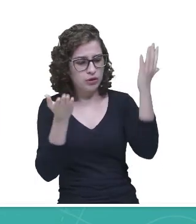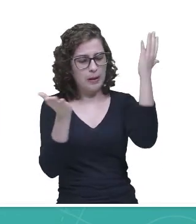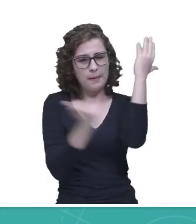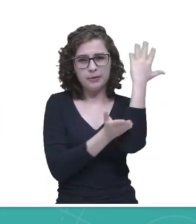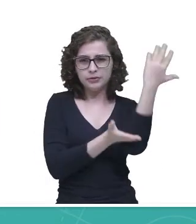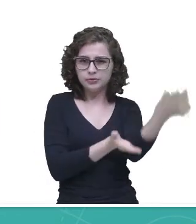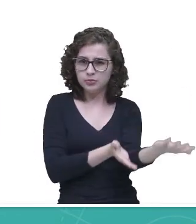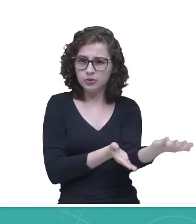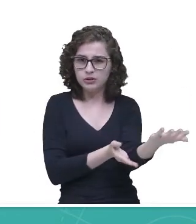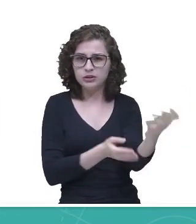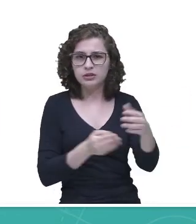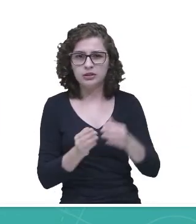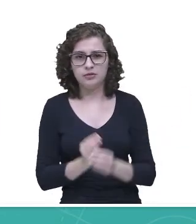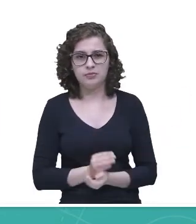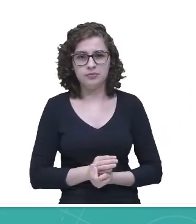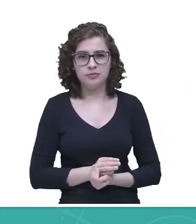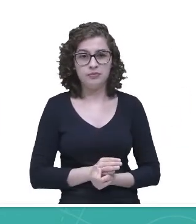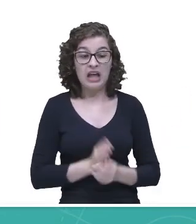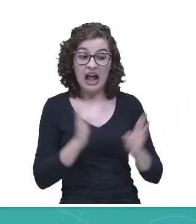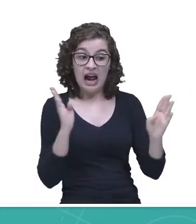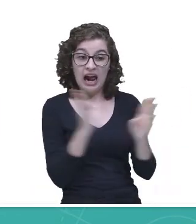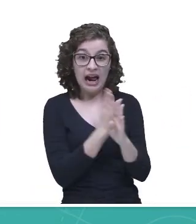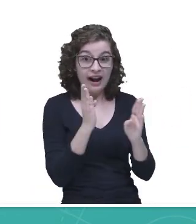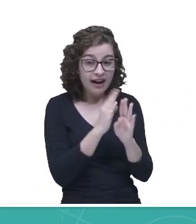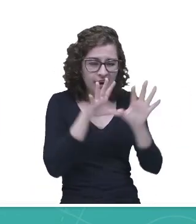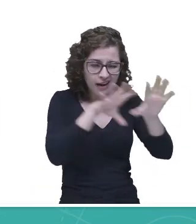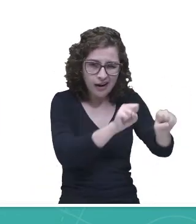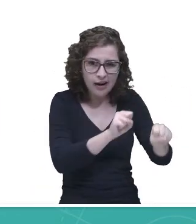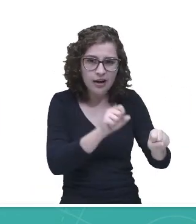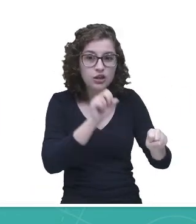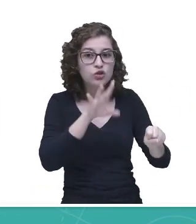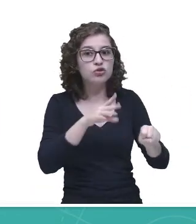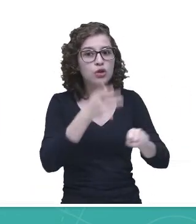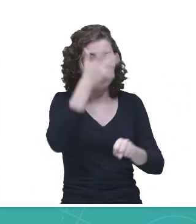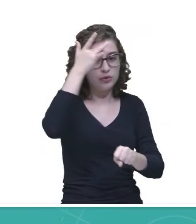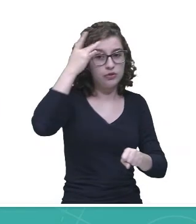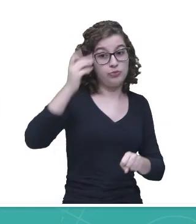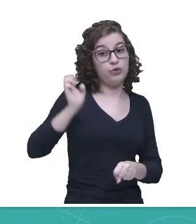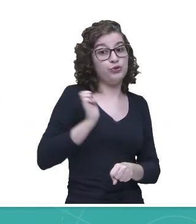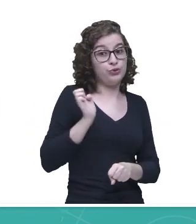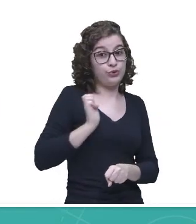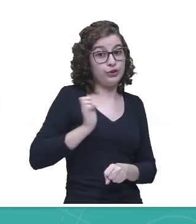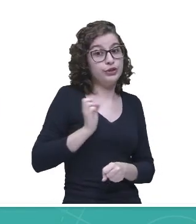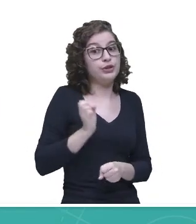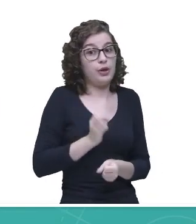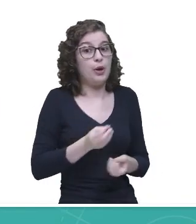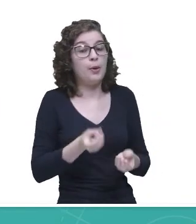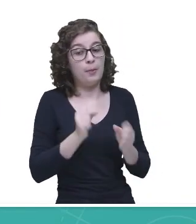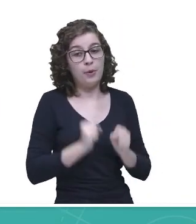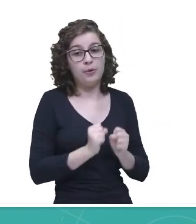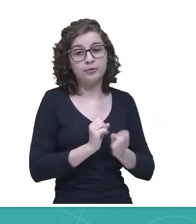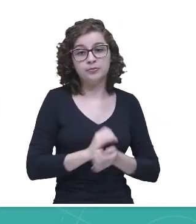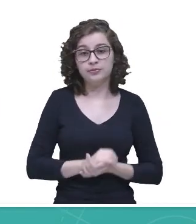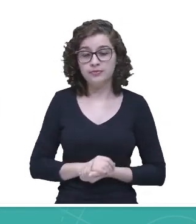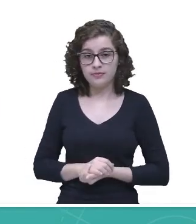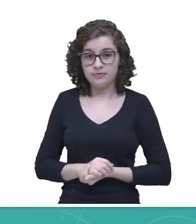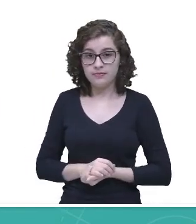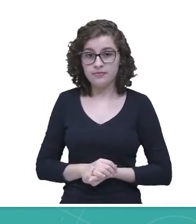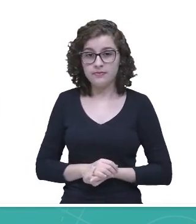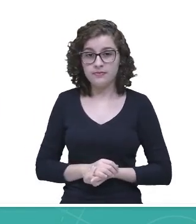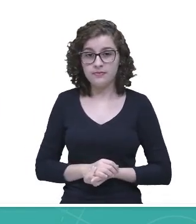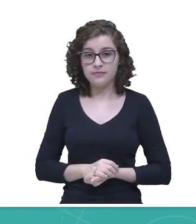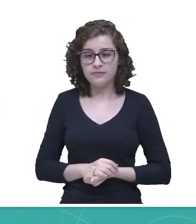da caça, que era exclusiva da nobreza. Então, nós trouxemos aí justamente para que vocês pudessem compreender melhor